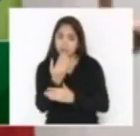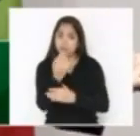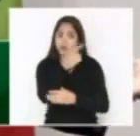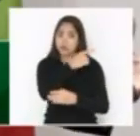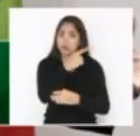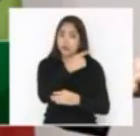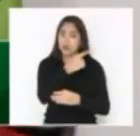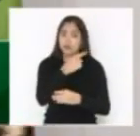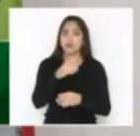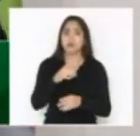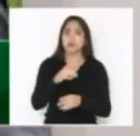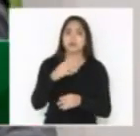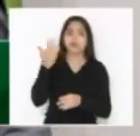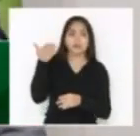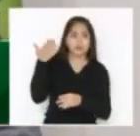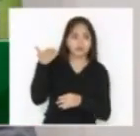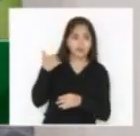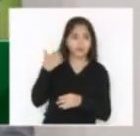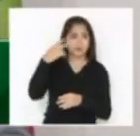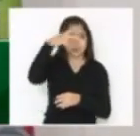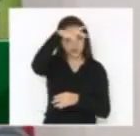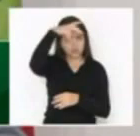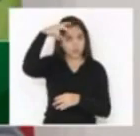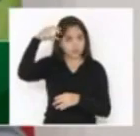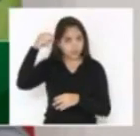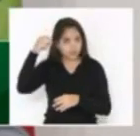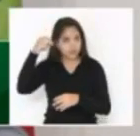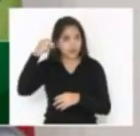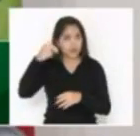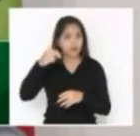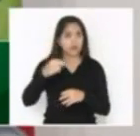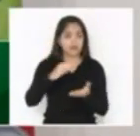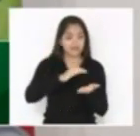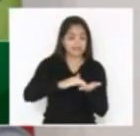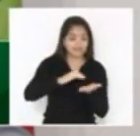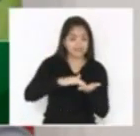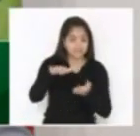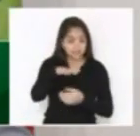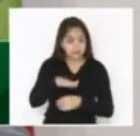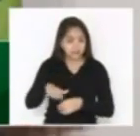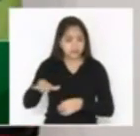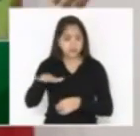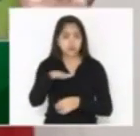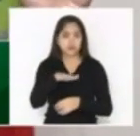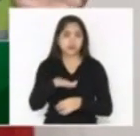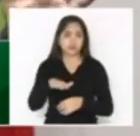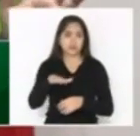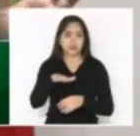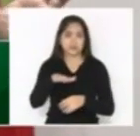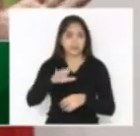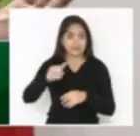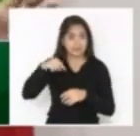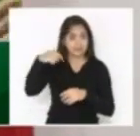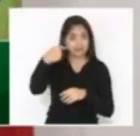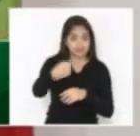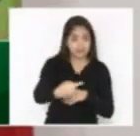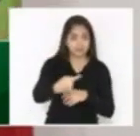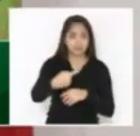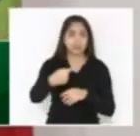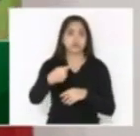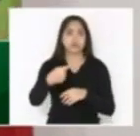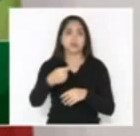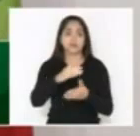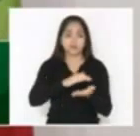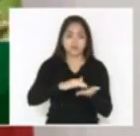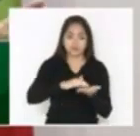foi prefeito, as secretarias regionais. Logo depois das secretarias regionais